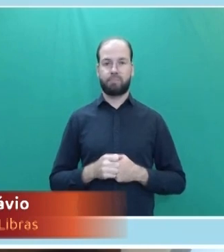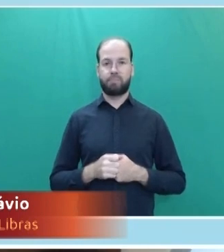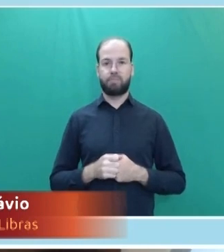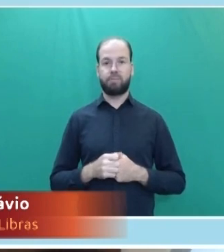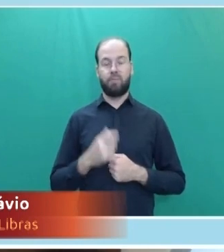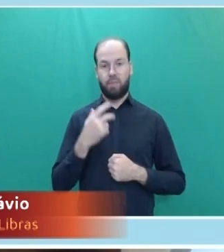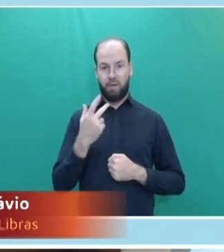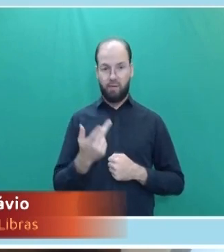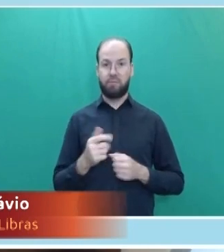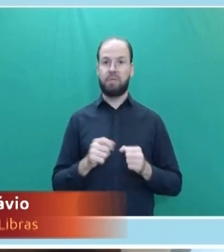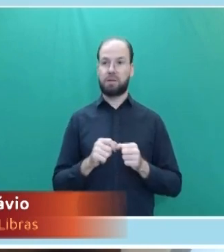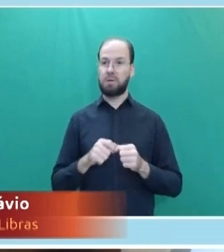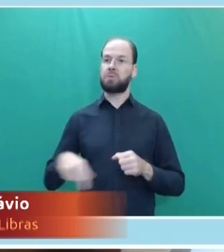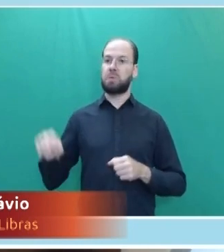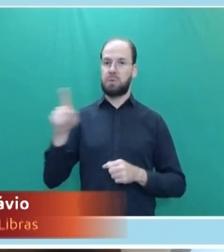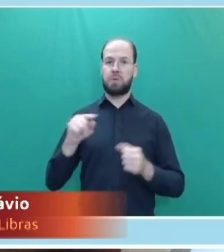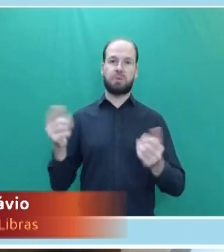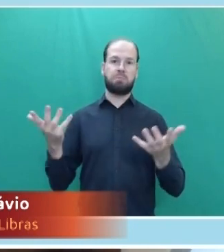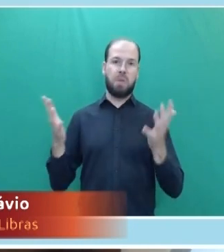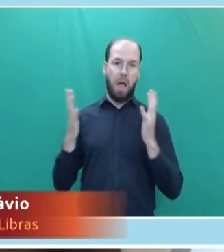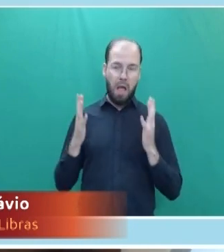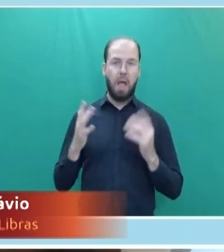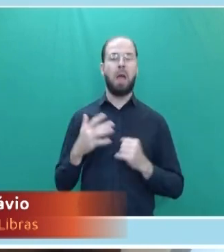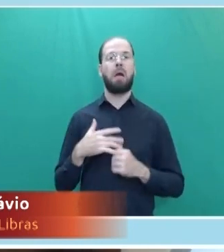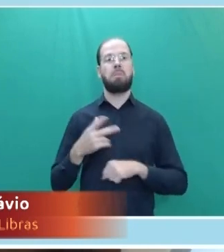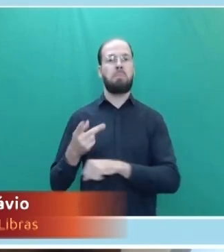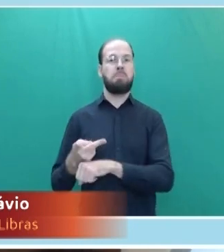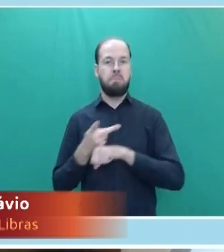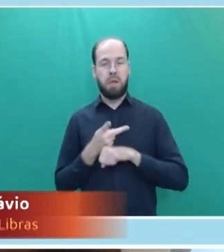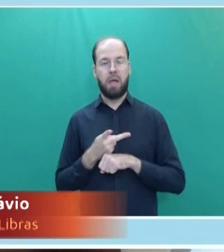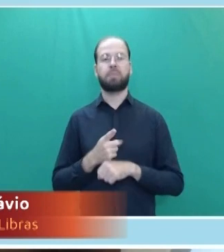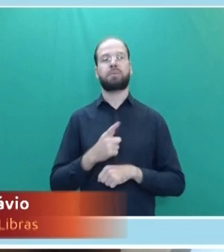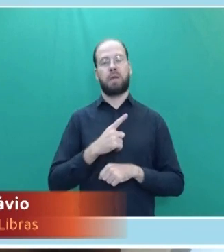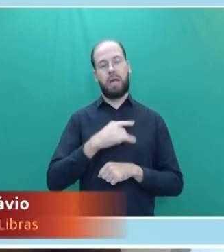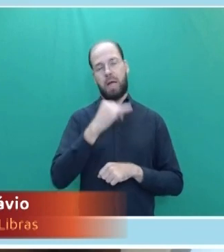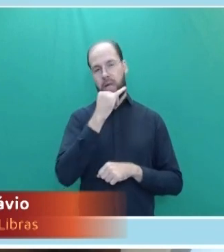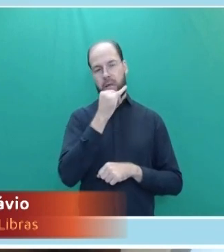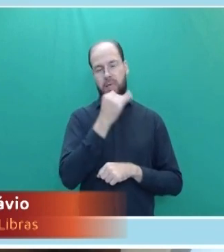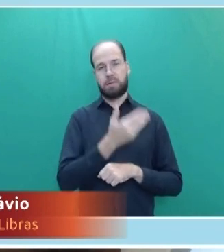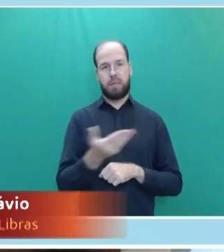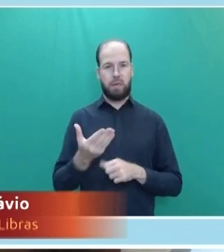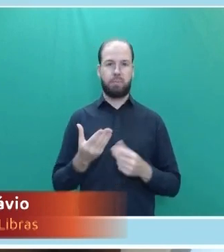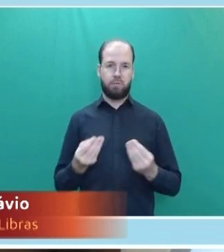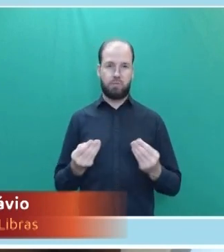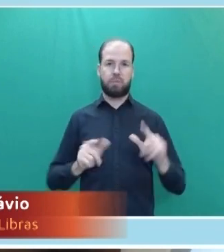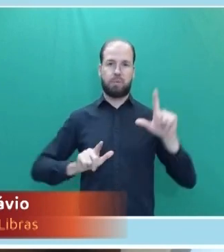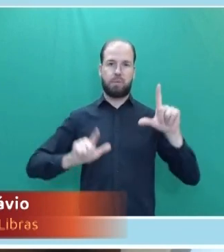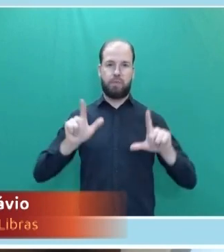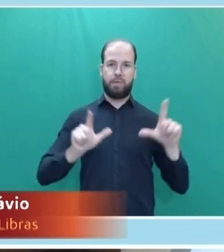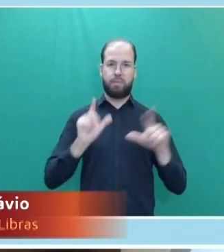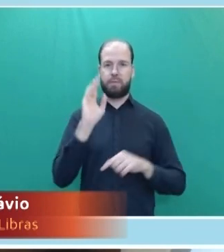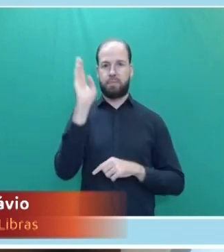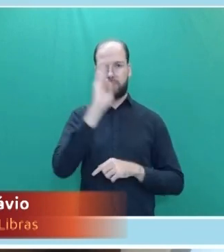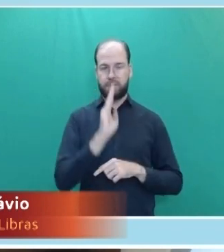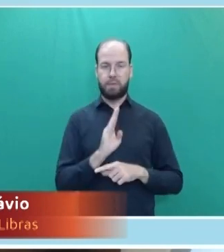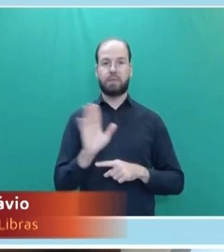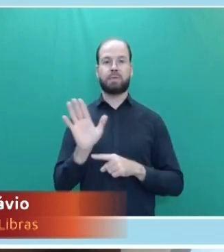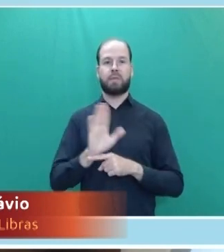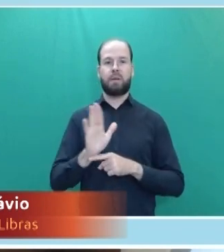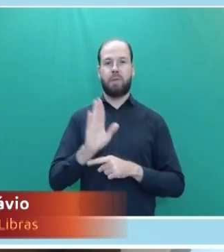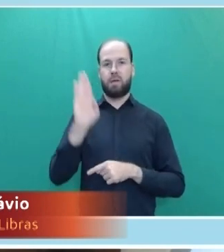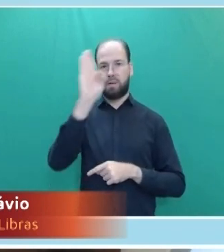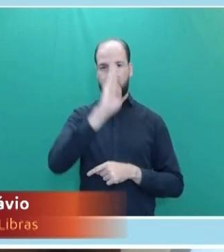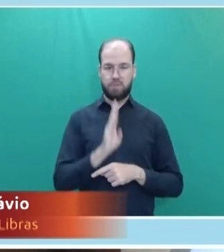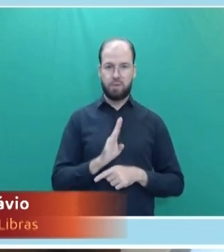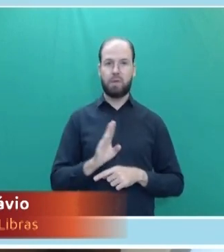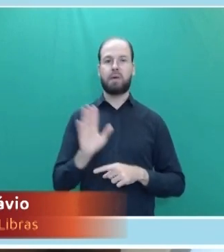são vangloriados, né, ganham prêmios. A gente tem muitos exemplos aí na TV brasileira, no cinema nacional, no